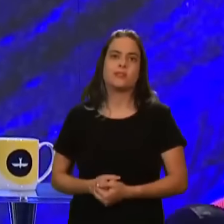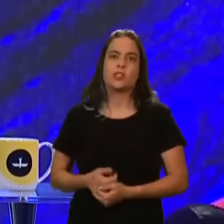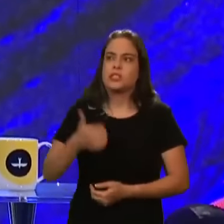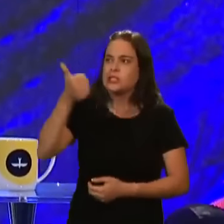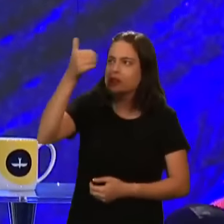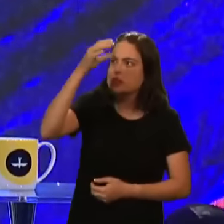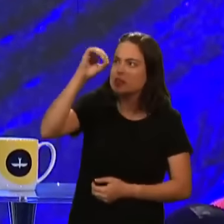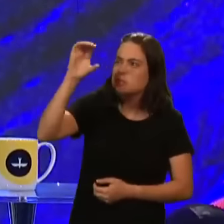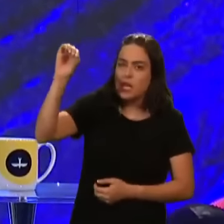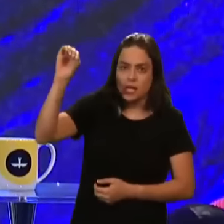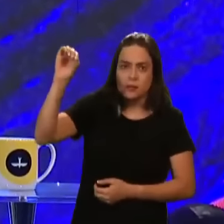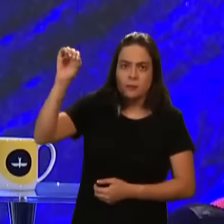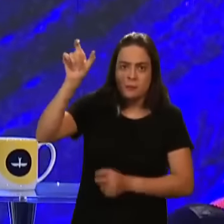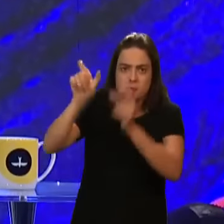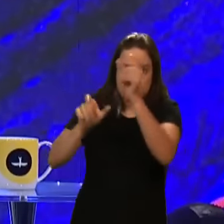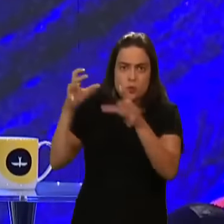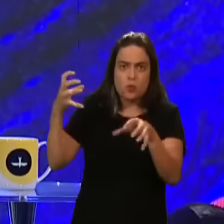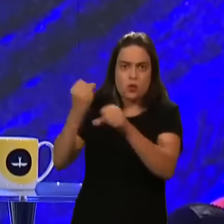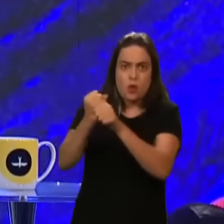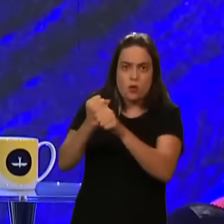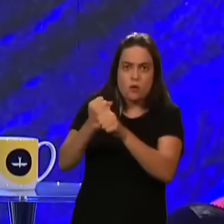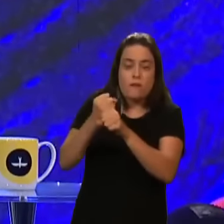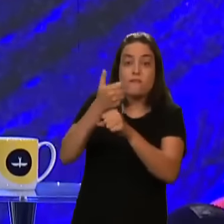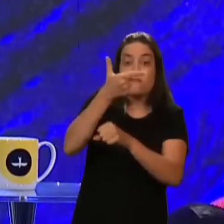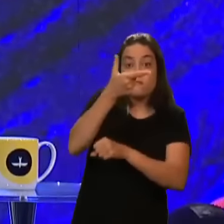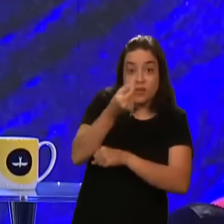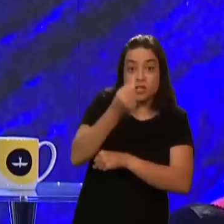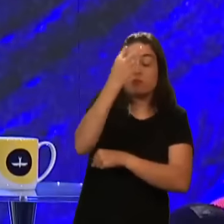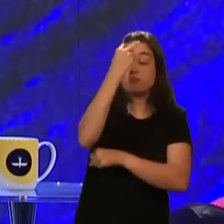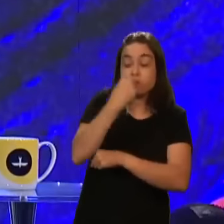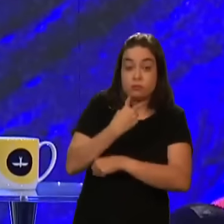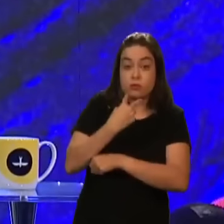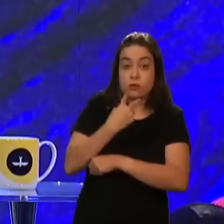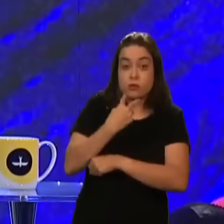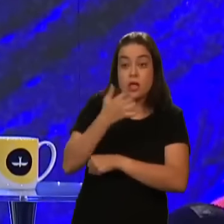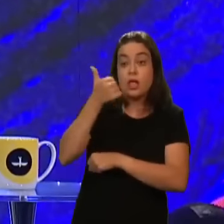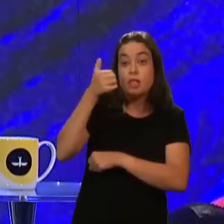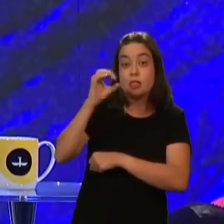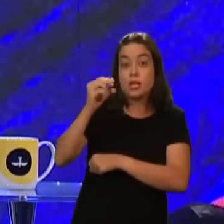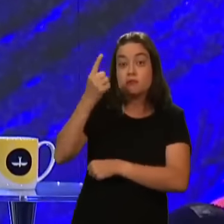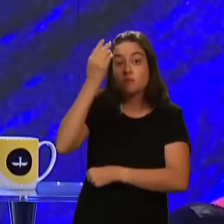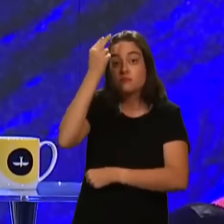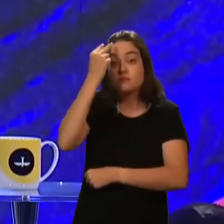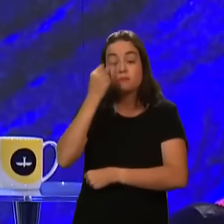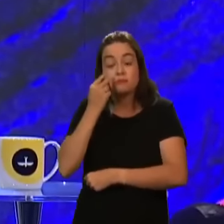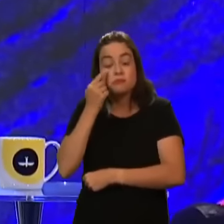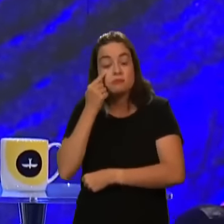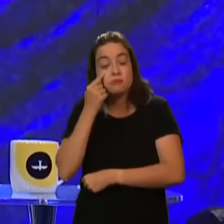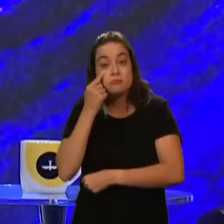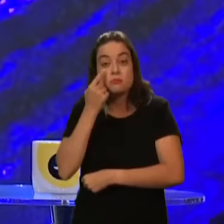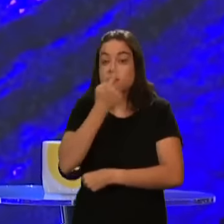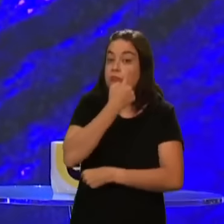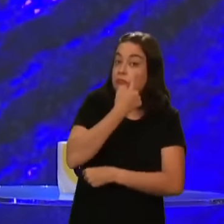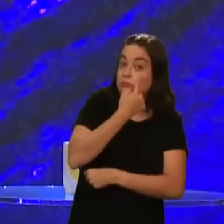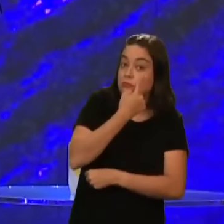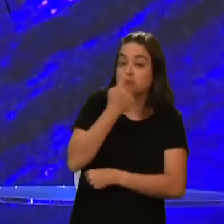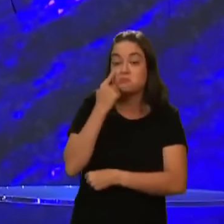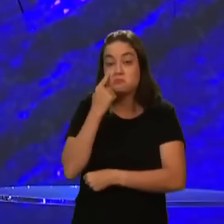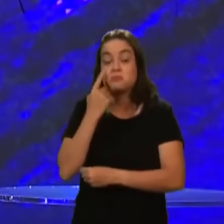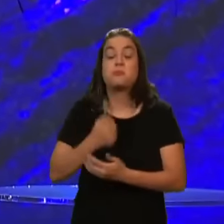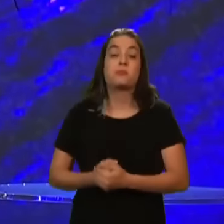100, 20 eram cegas. 10 só tinham uma vista. e outros